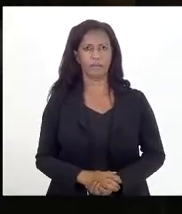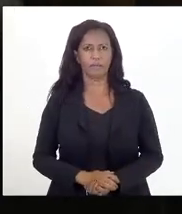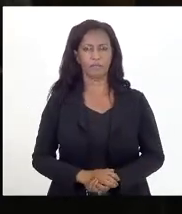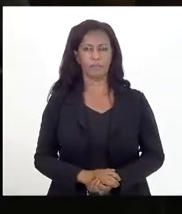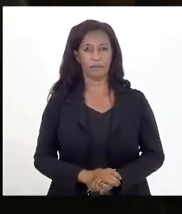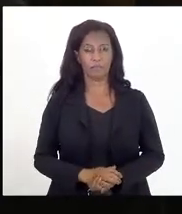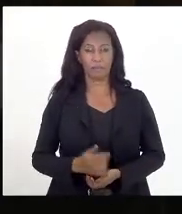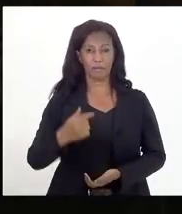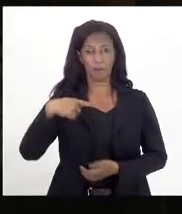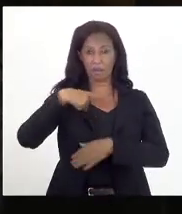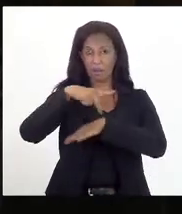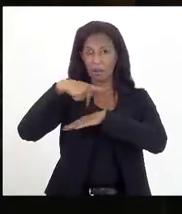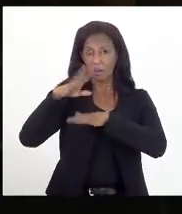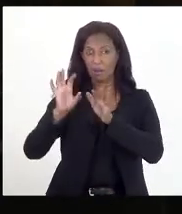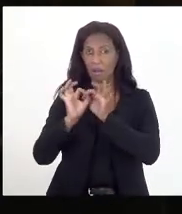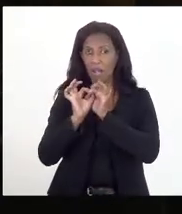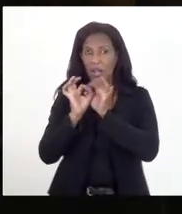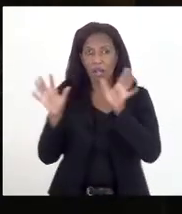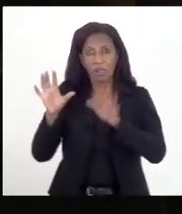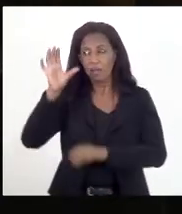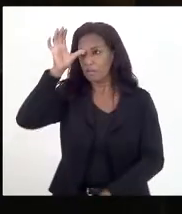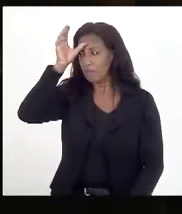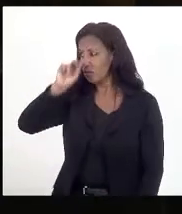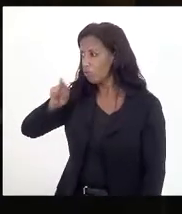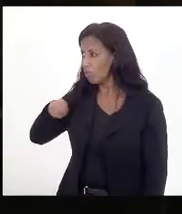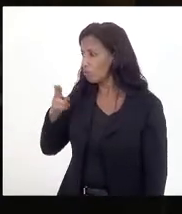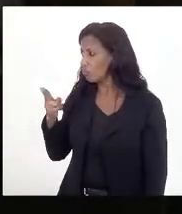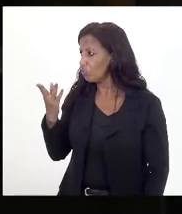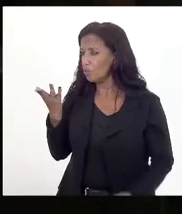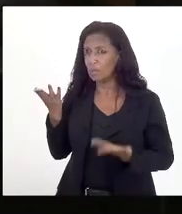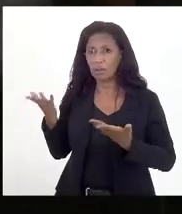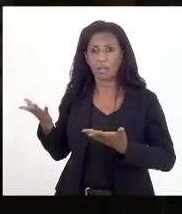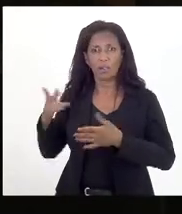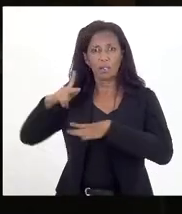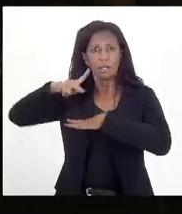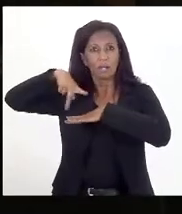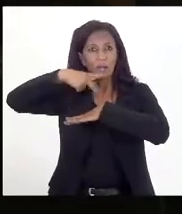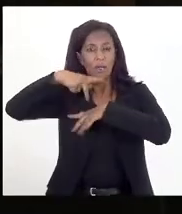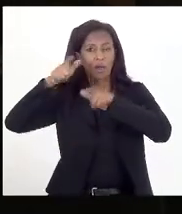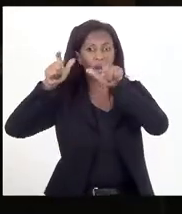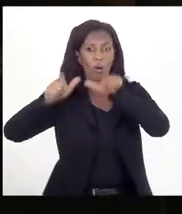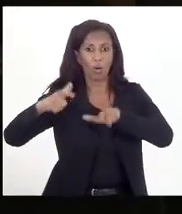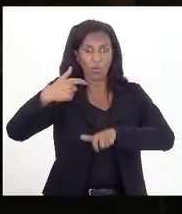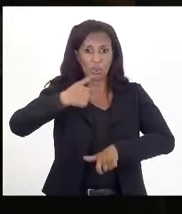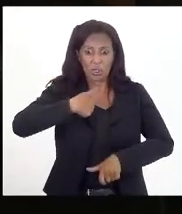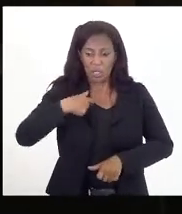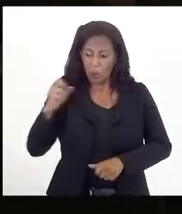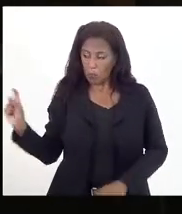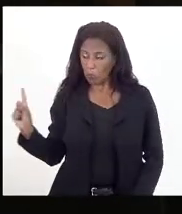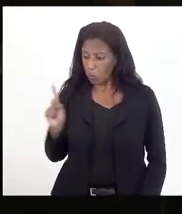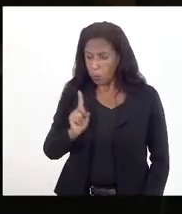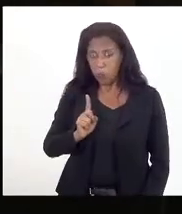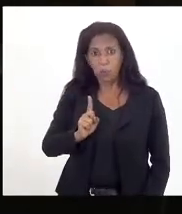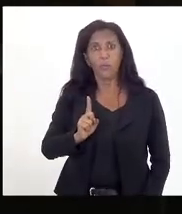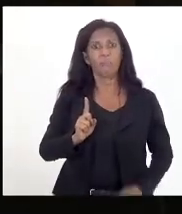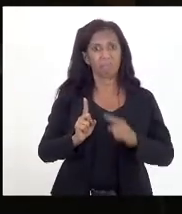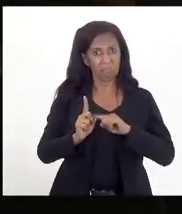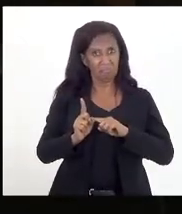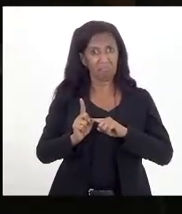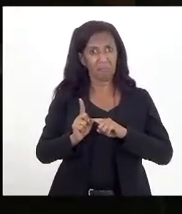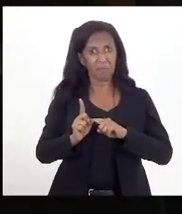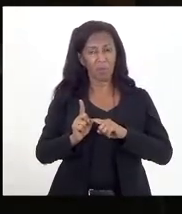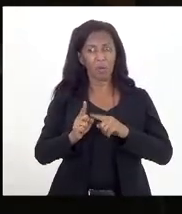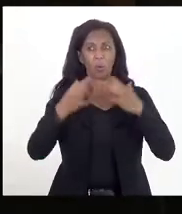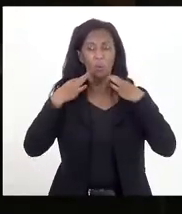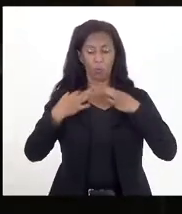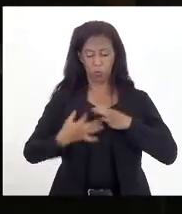o macho num país livre Tia Jô e no país onde eu posso vir aqui na Tribuna com meu